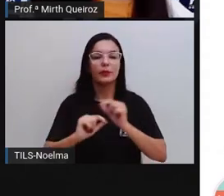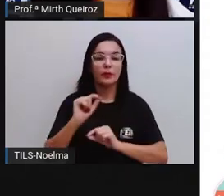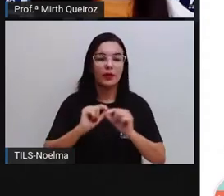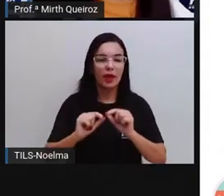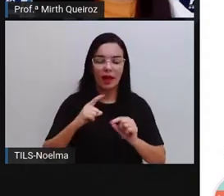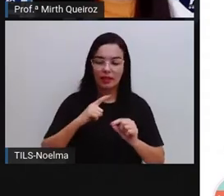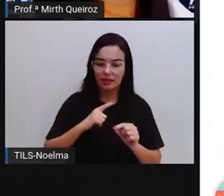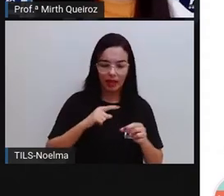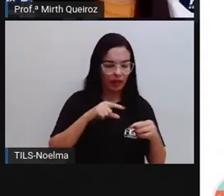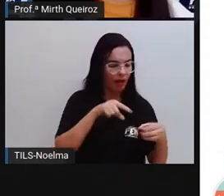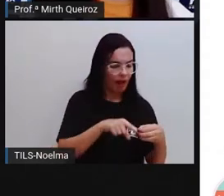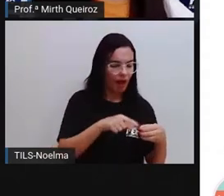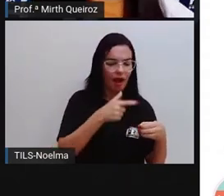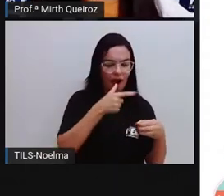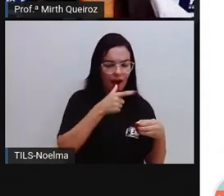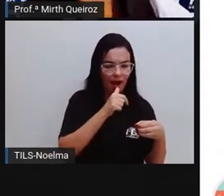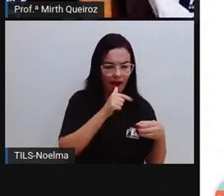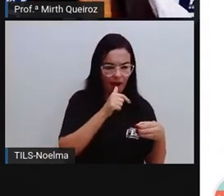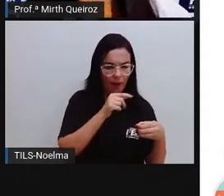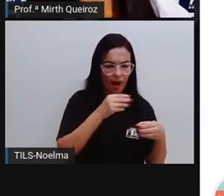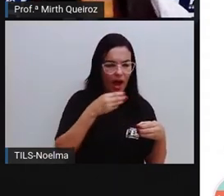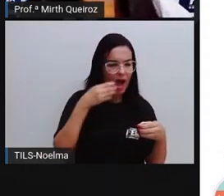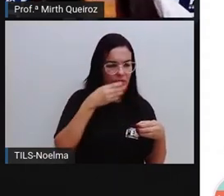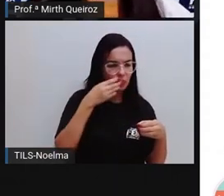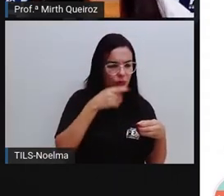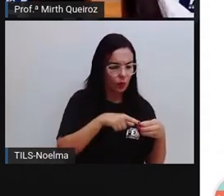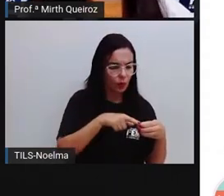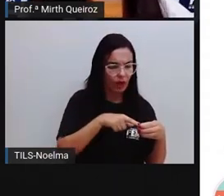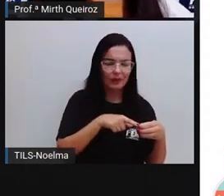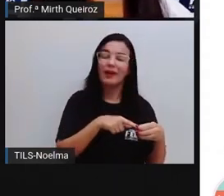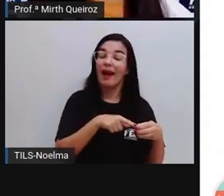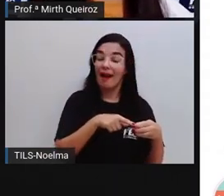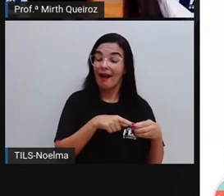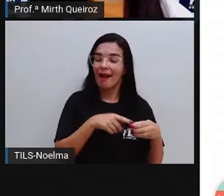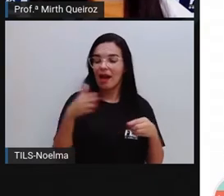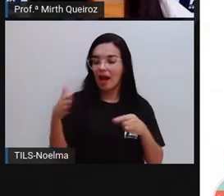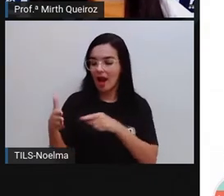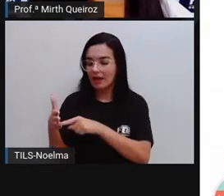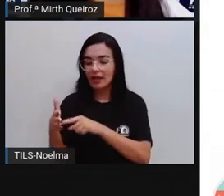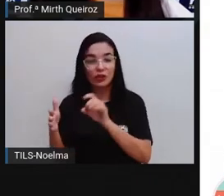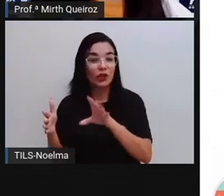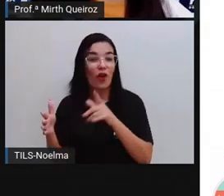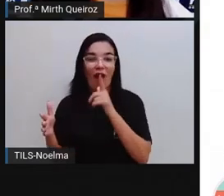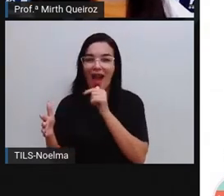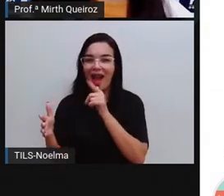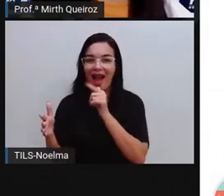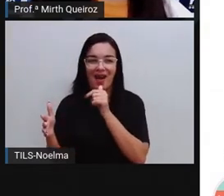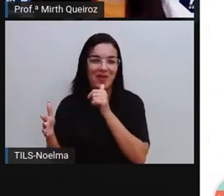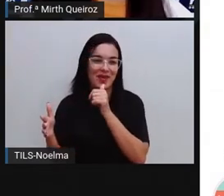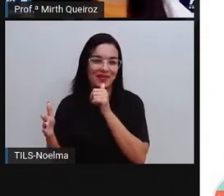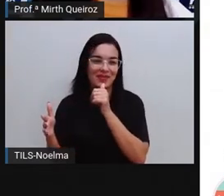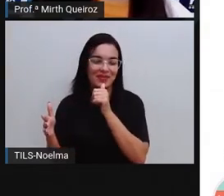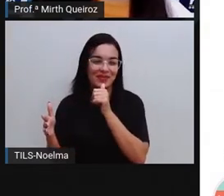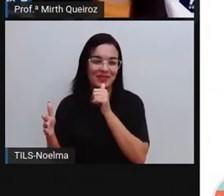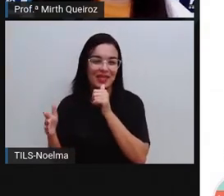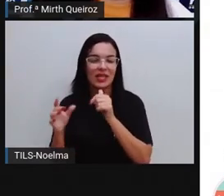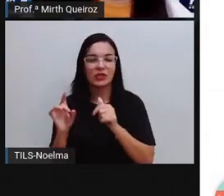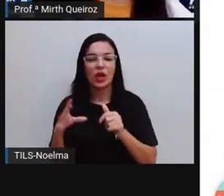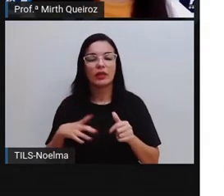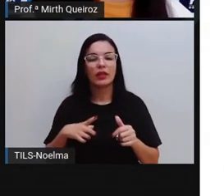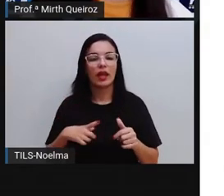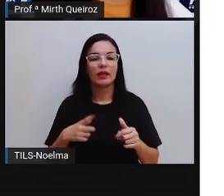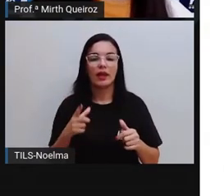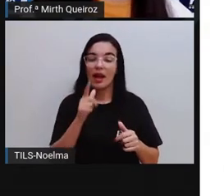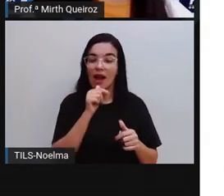em um há substância pura e em outro ele vai ser constituído por uma mistura, porque vai ter a presença